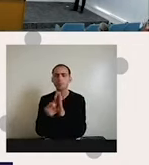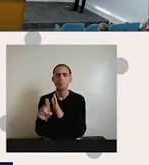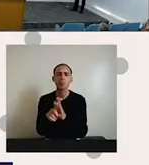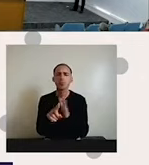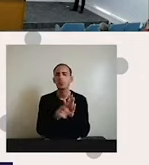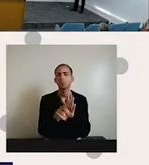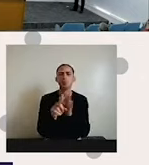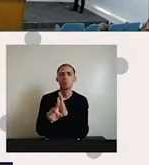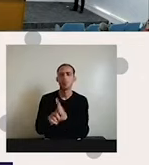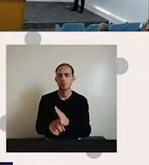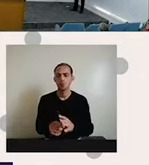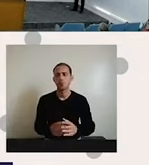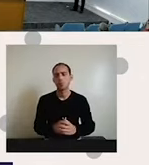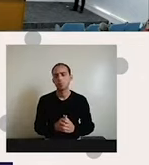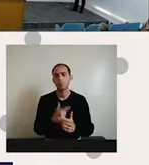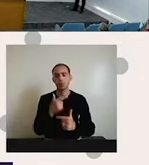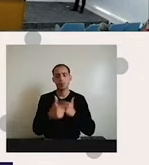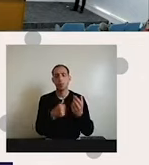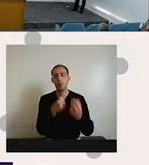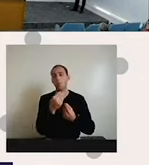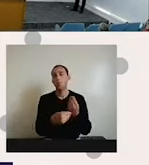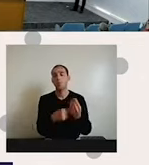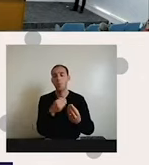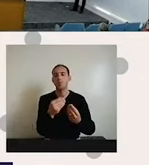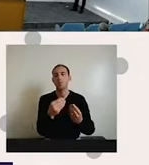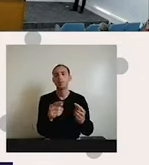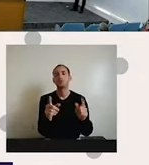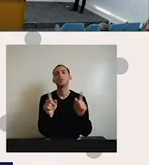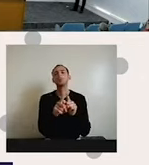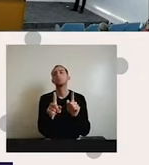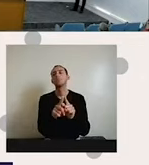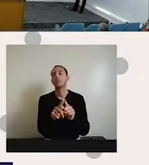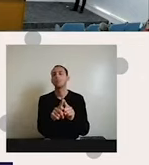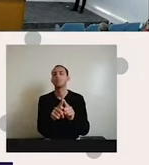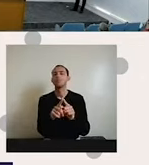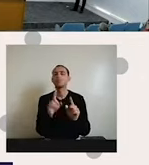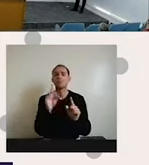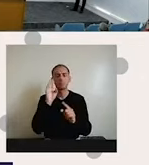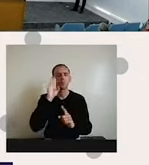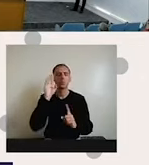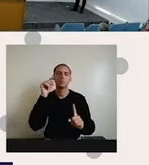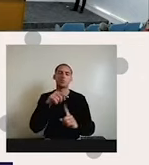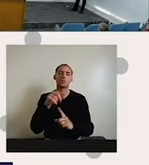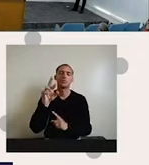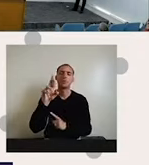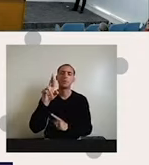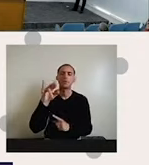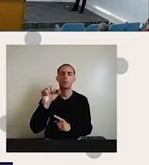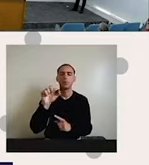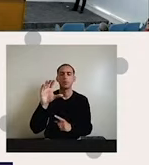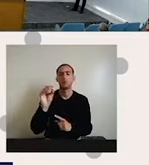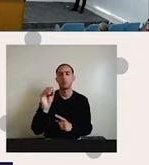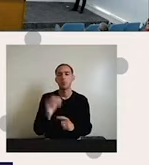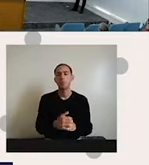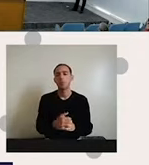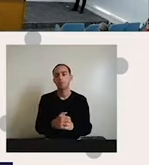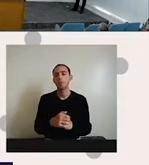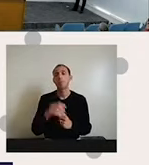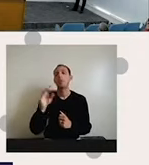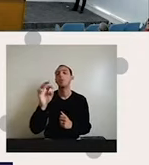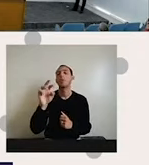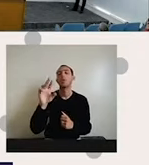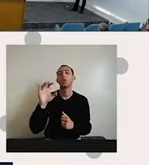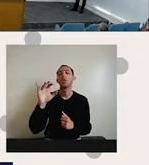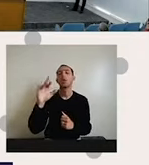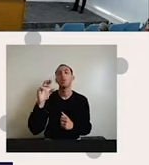trabalhar com um agente específico de risco, risco para si e para terceiros. Então, como condições aí que o perito